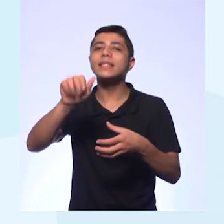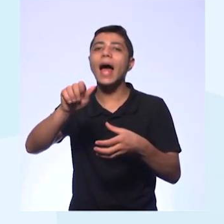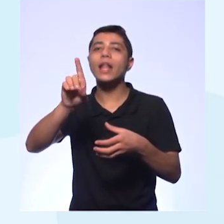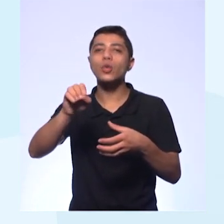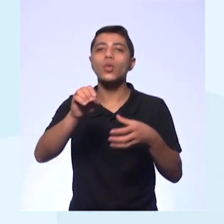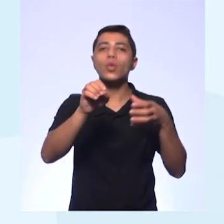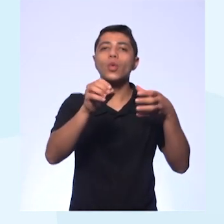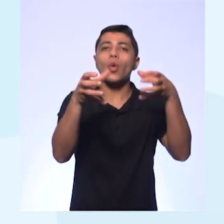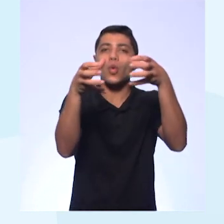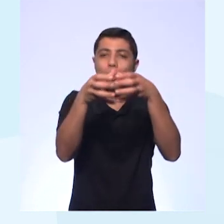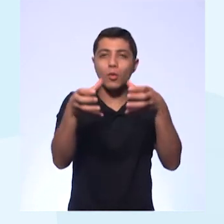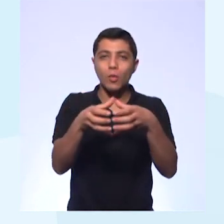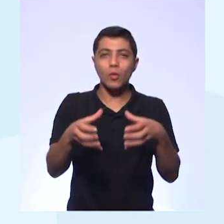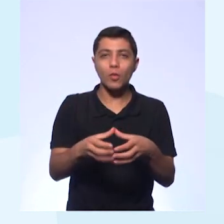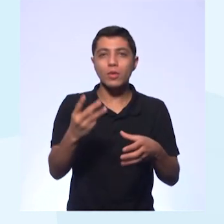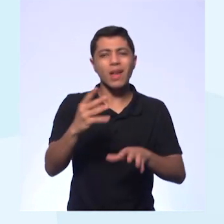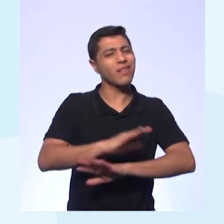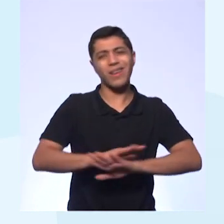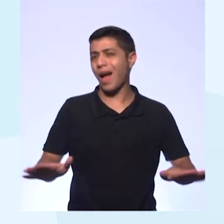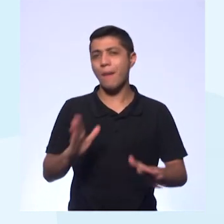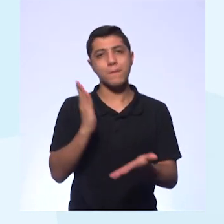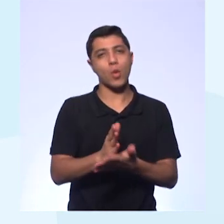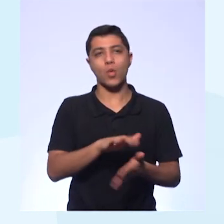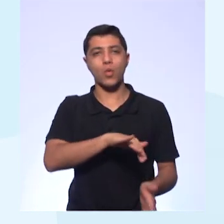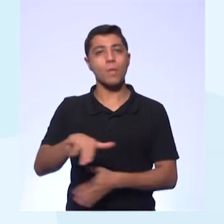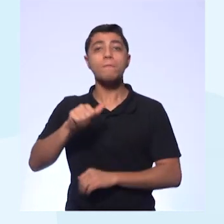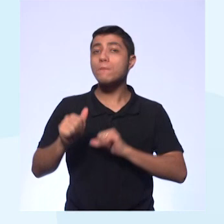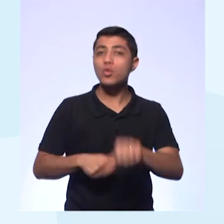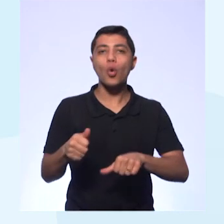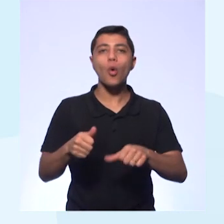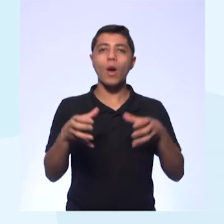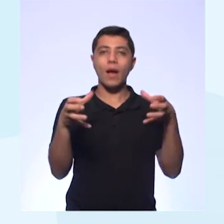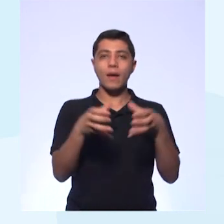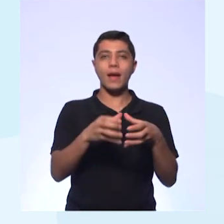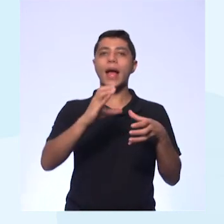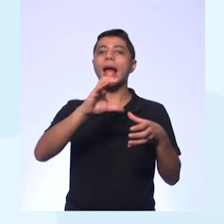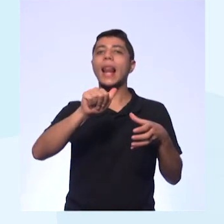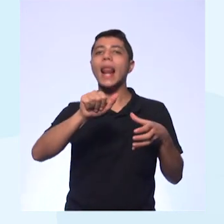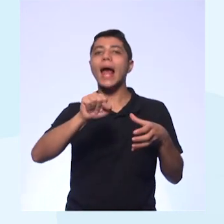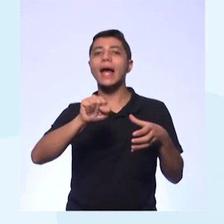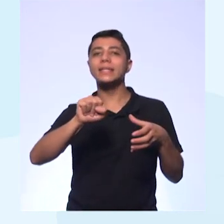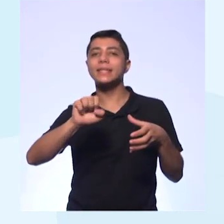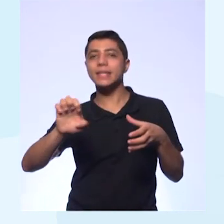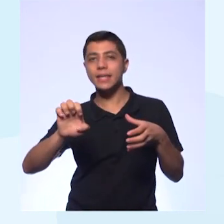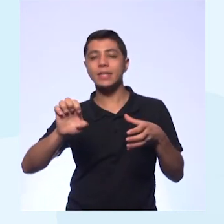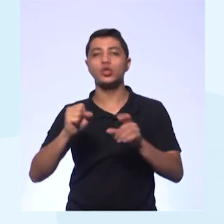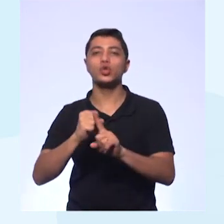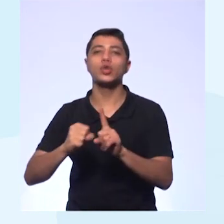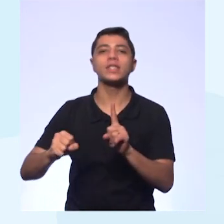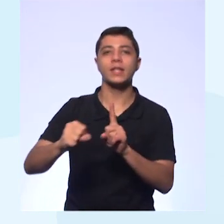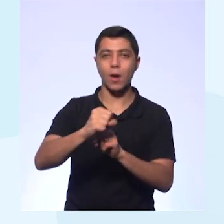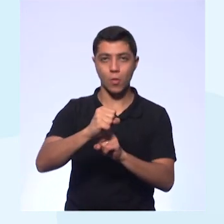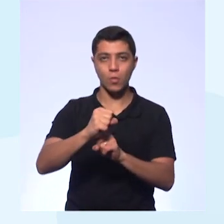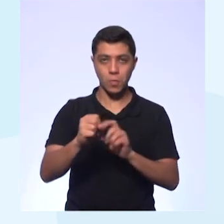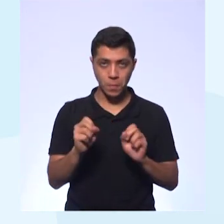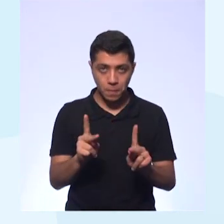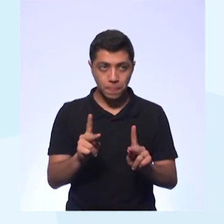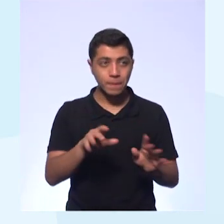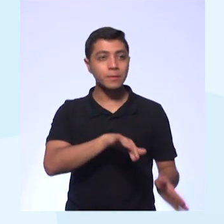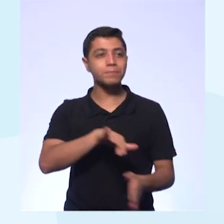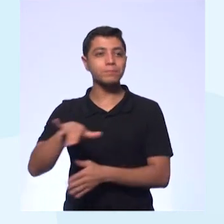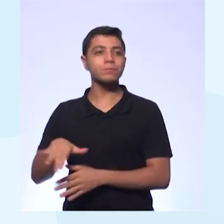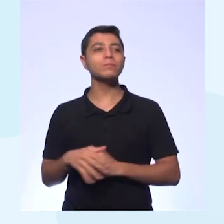burguesia e trabalhadores. Supressão da lógica mercantilista sobre as atividades comerciais, ou seja, agora é o livre